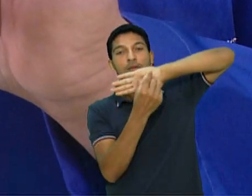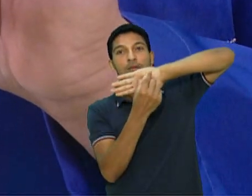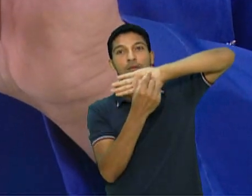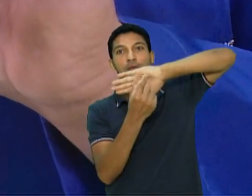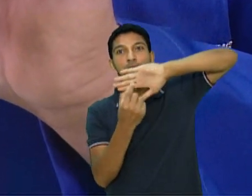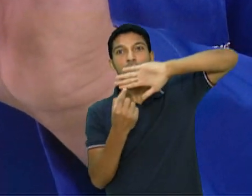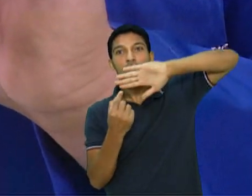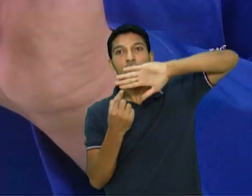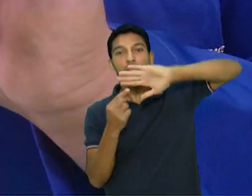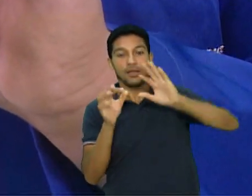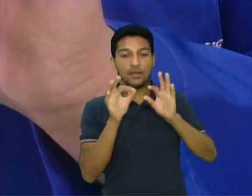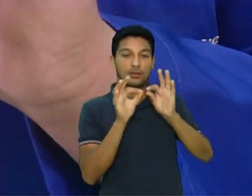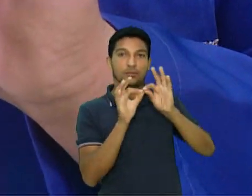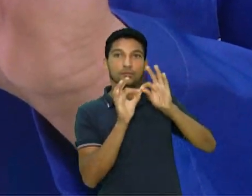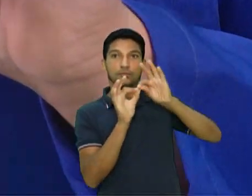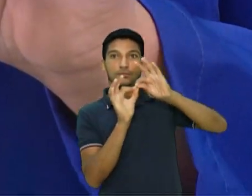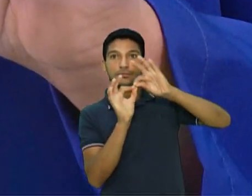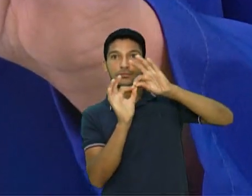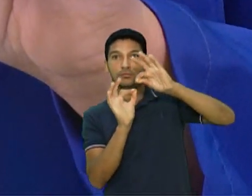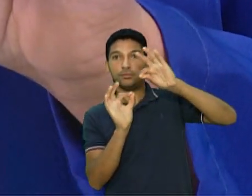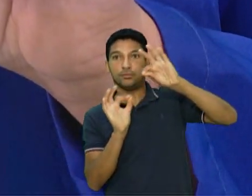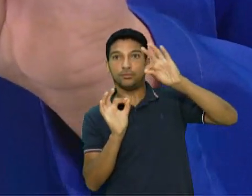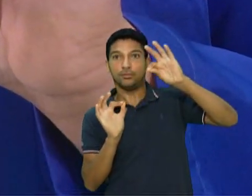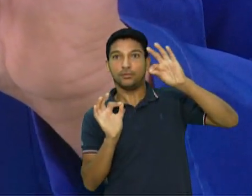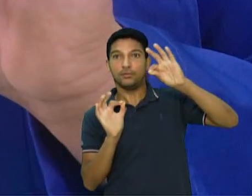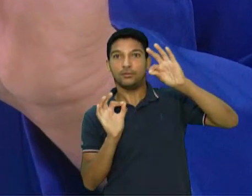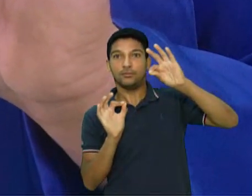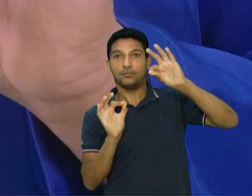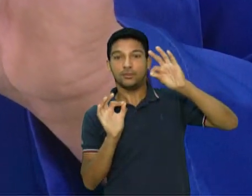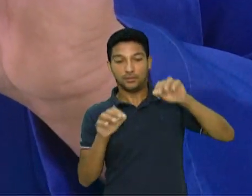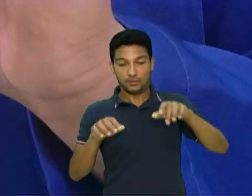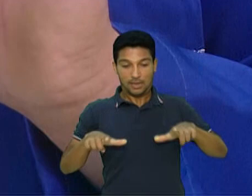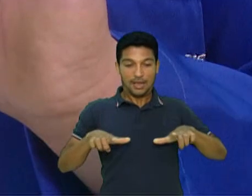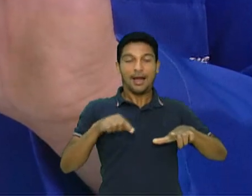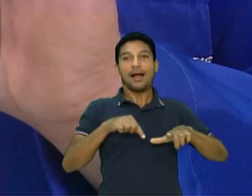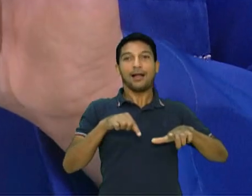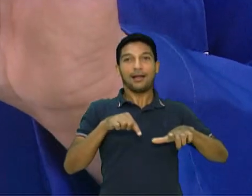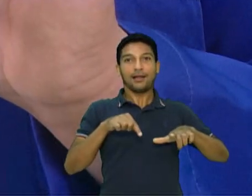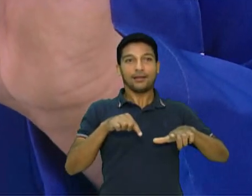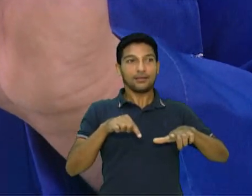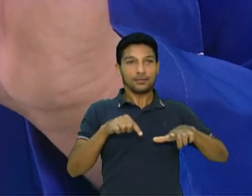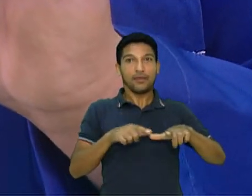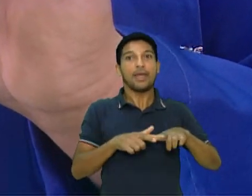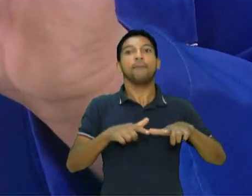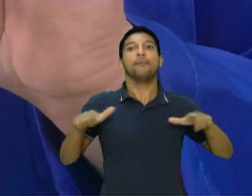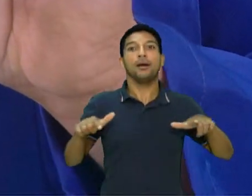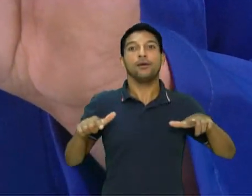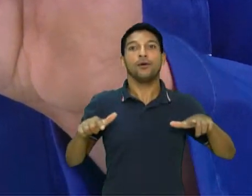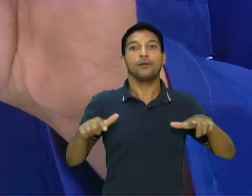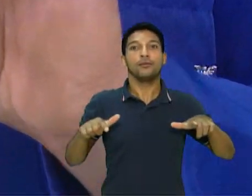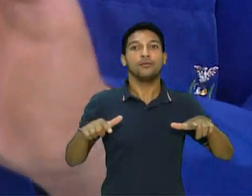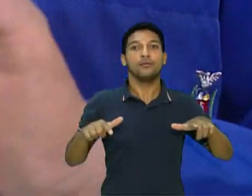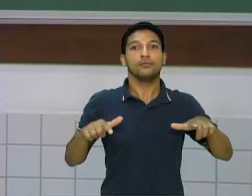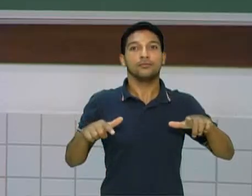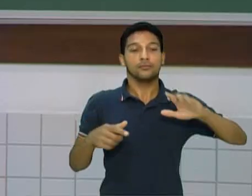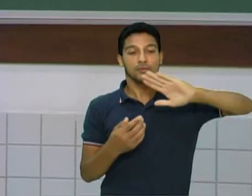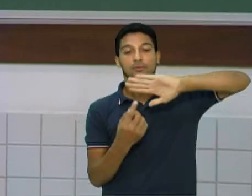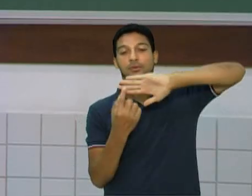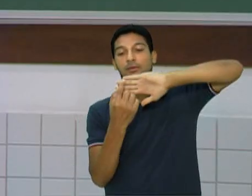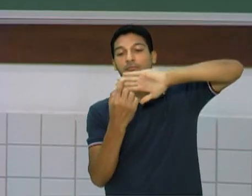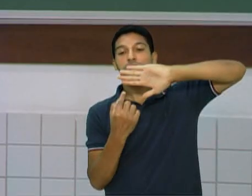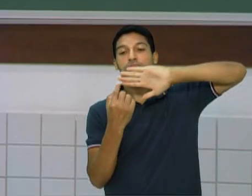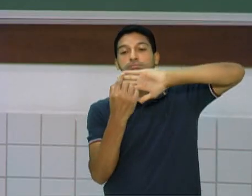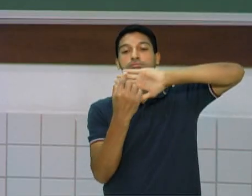é a diagonal do quadrado. E a diagonal do quadrado, como a gente sabe, é maior que o lado do quadrado. Então a resposta é verdadeira por